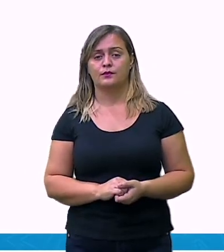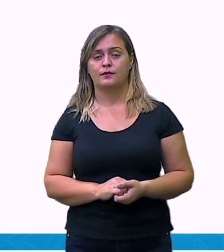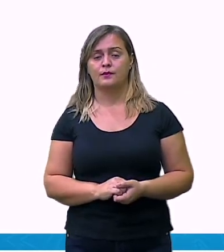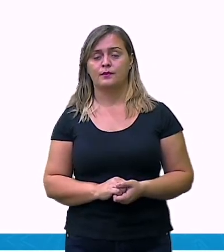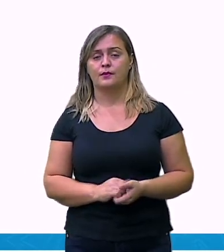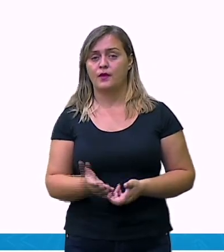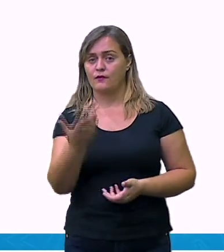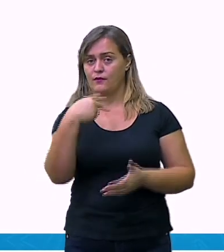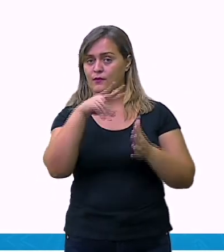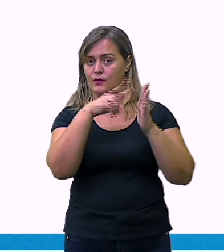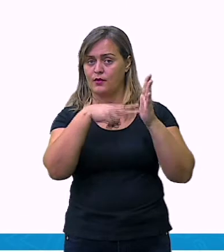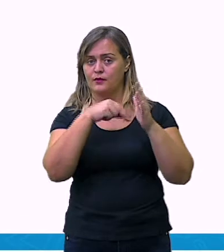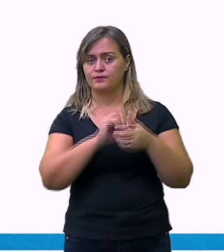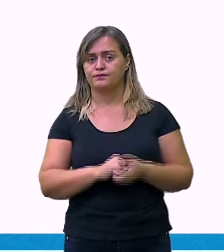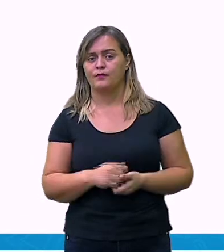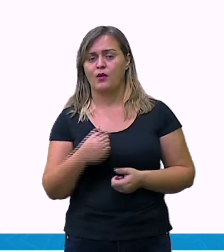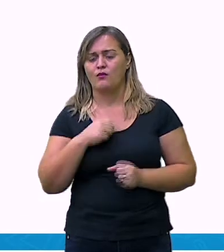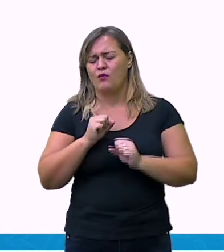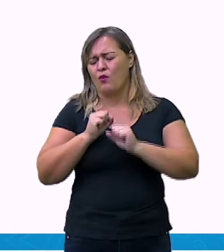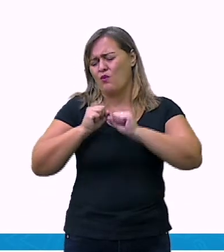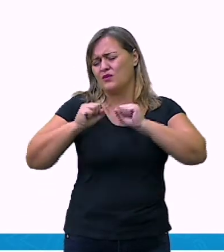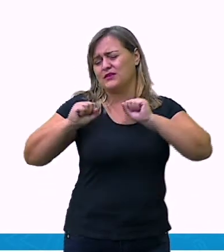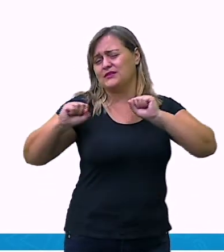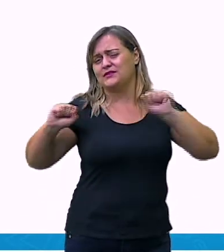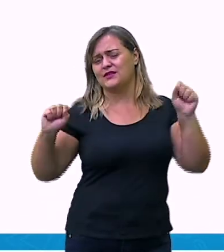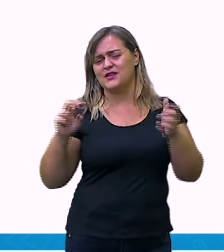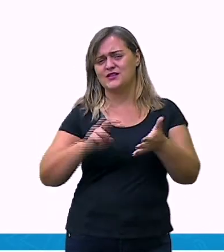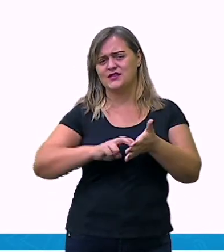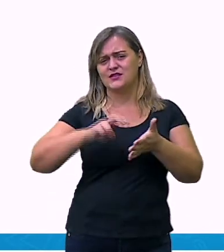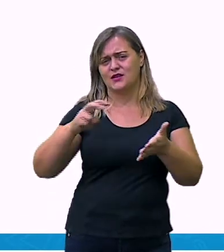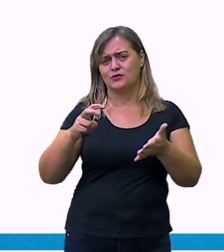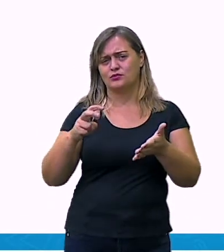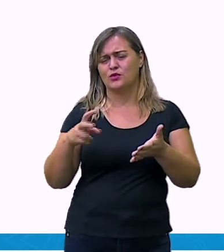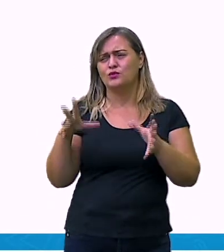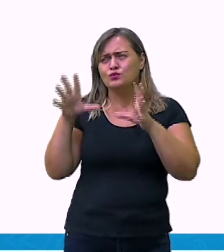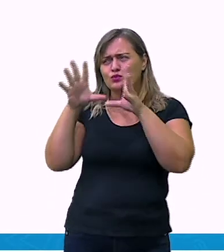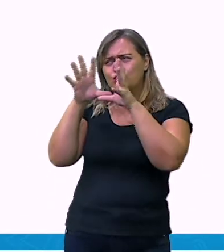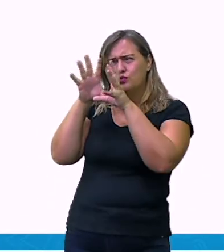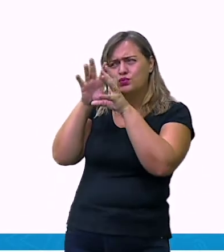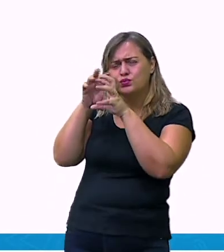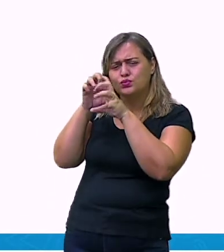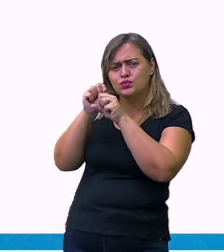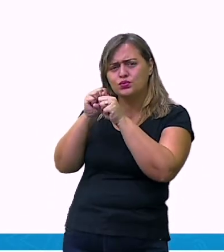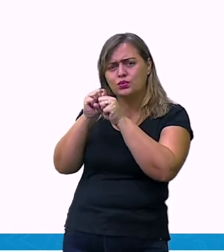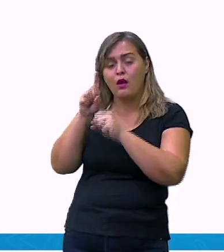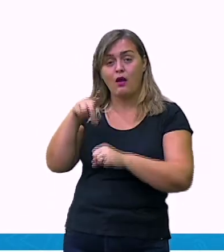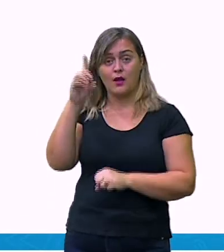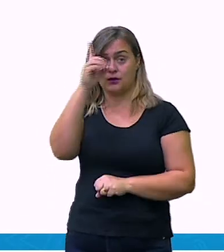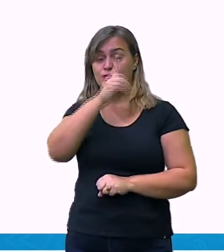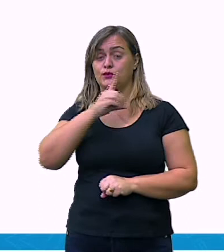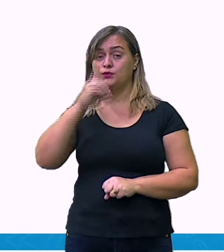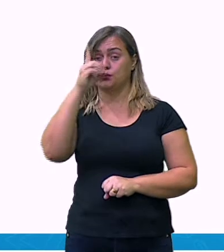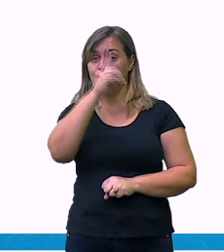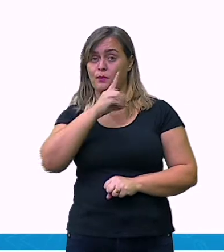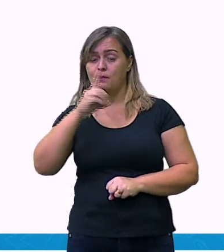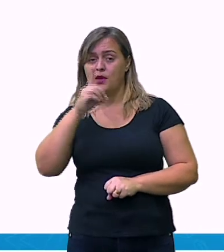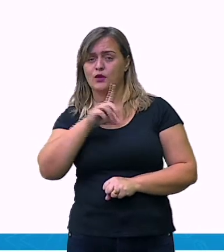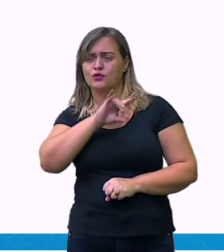Vamos lá? Acordei cedo hoje, ainda estava escuro. É domingo, dia